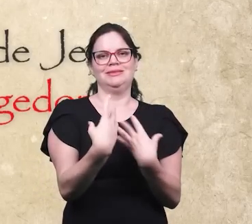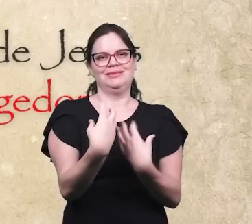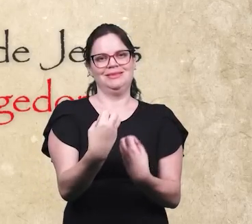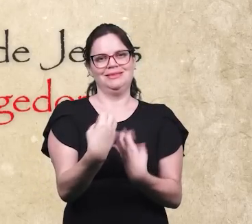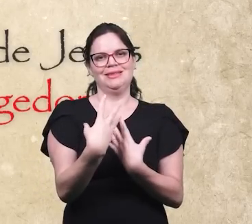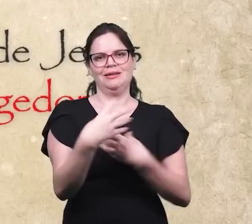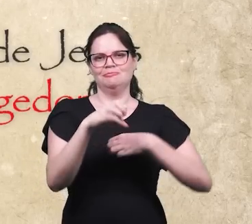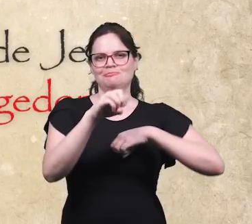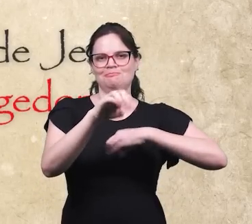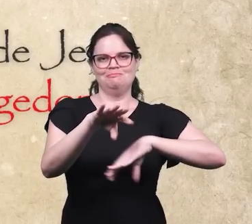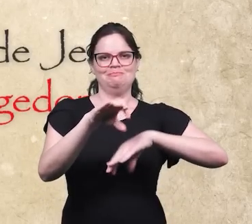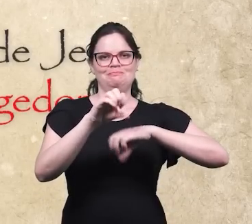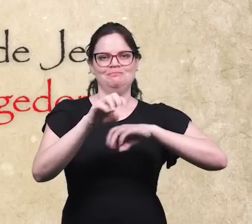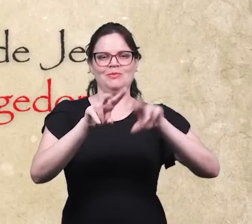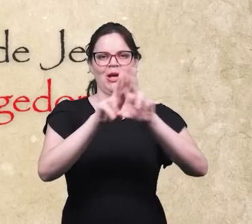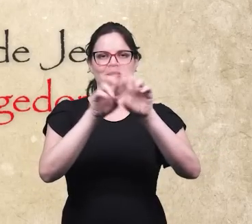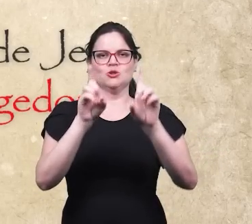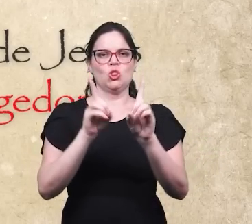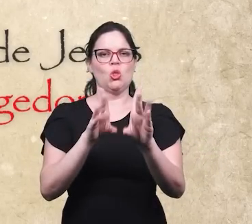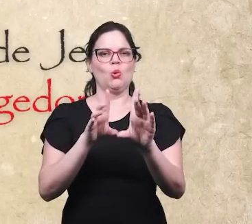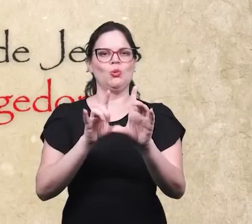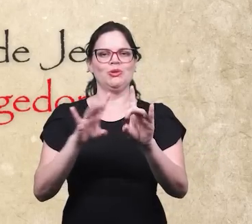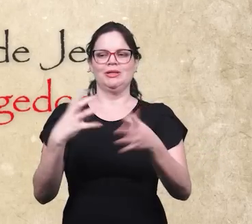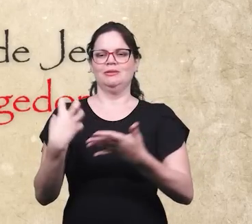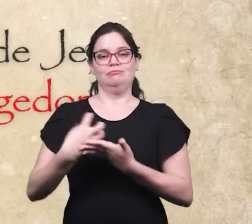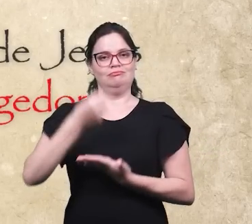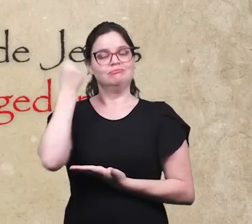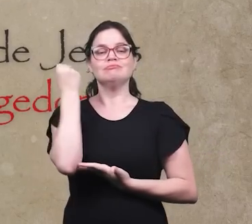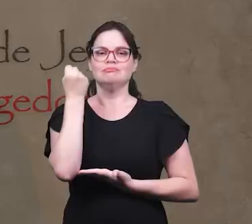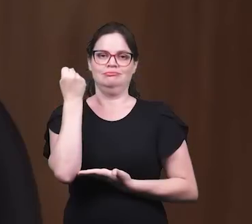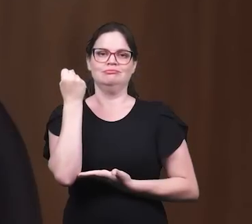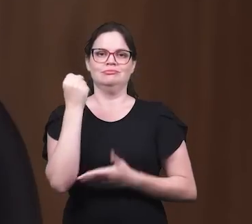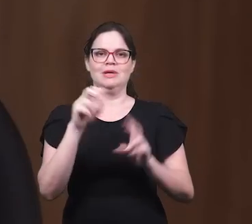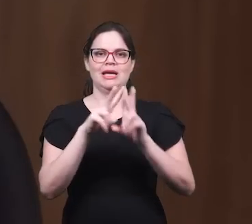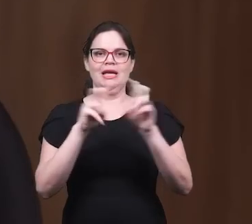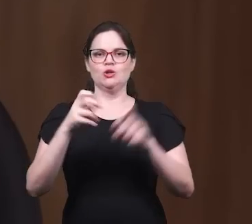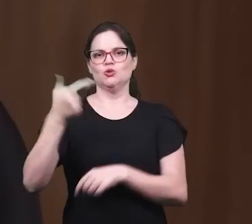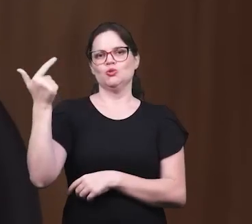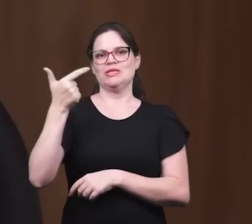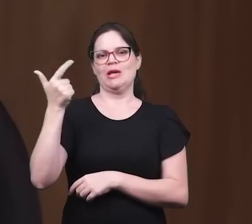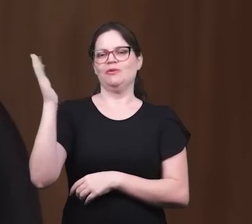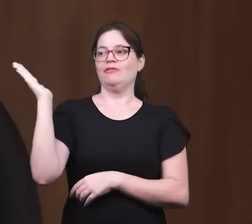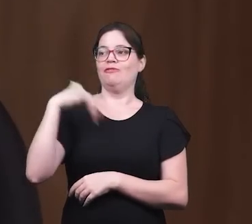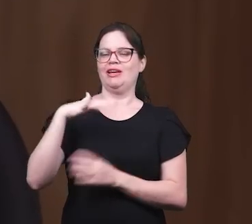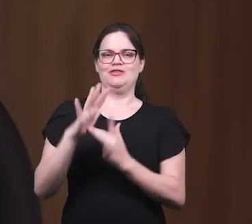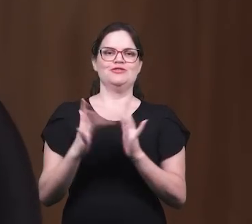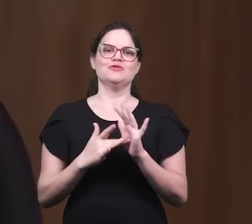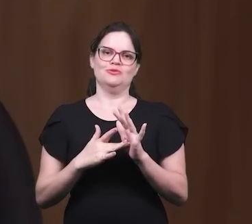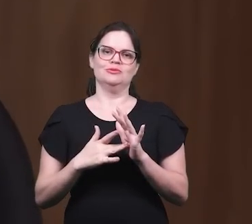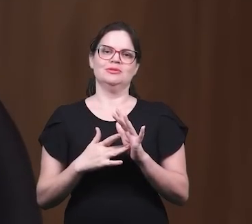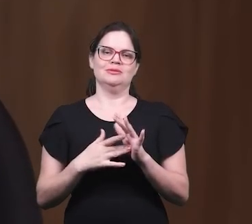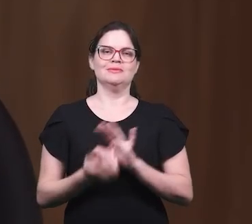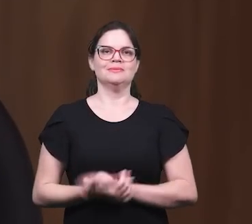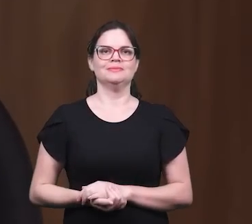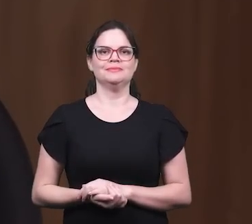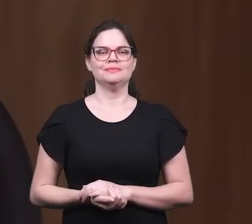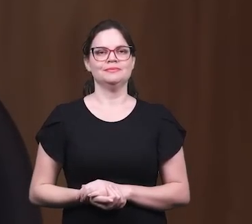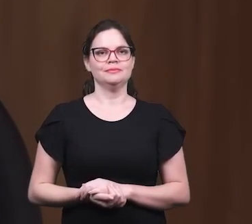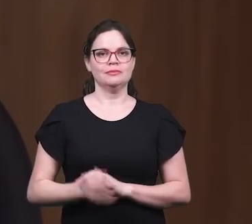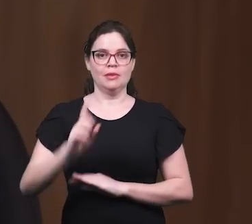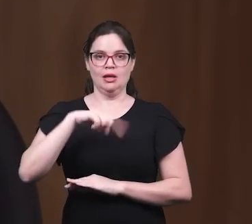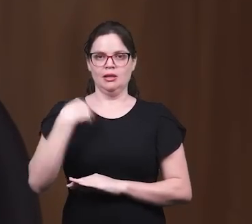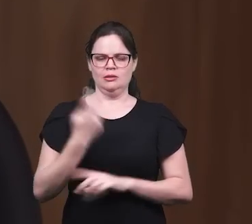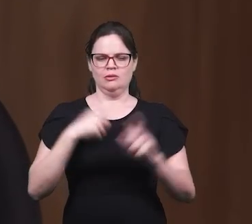ensinar a doutrina sobre o arrebatamento e a segunda vinda de Jesus. Portanto, podemos